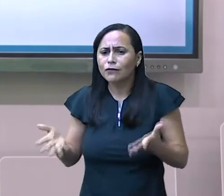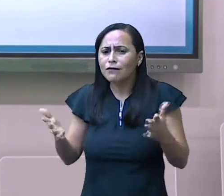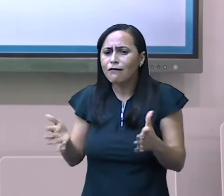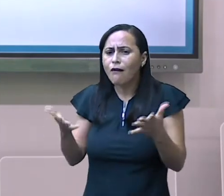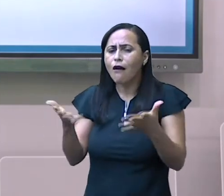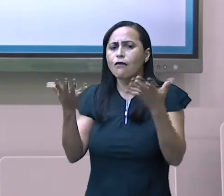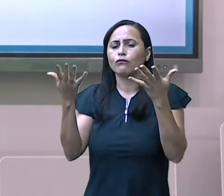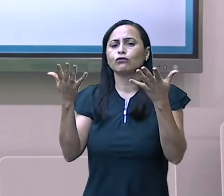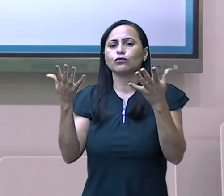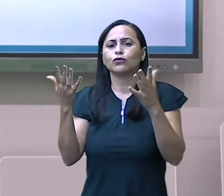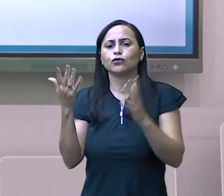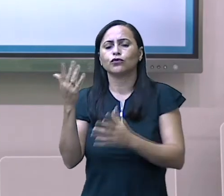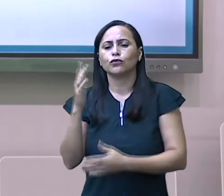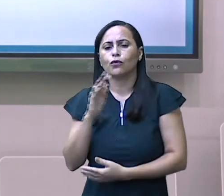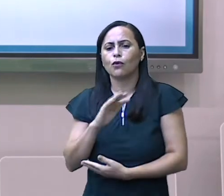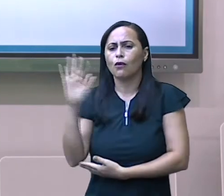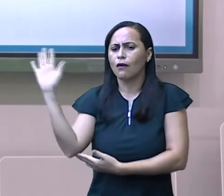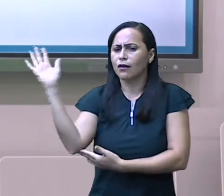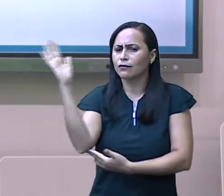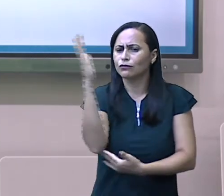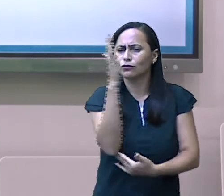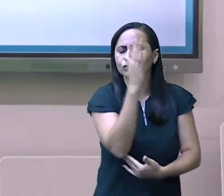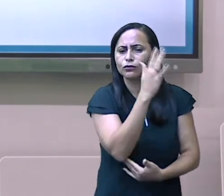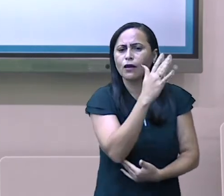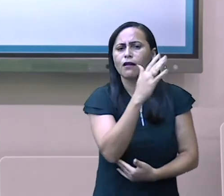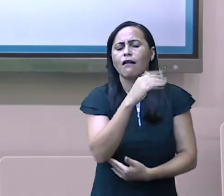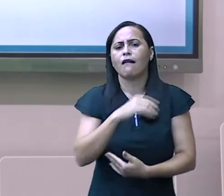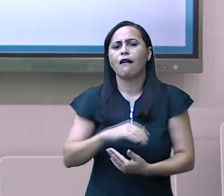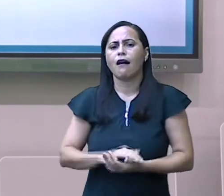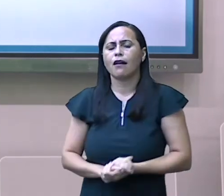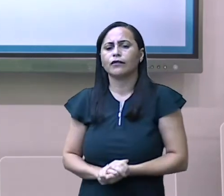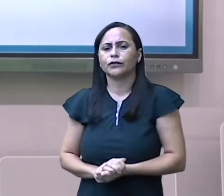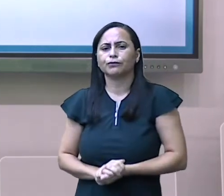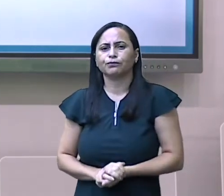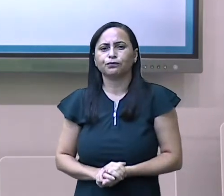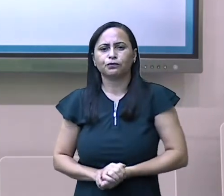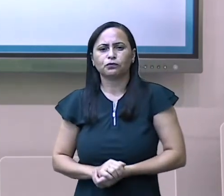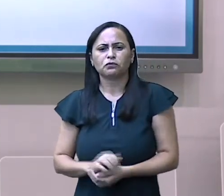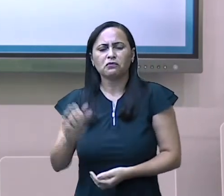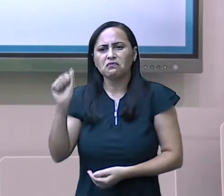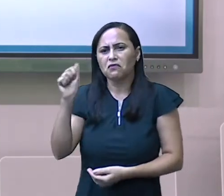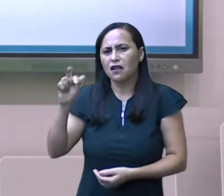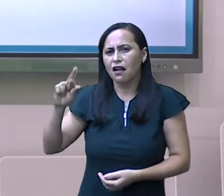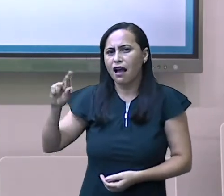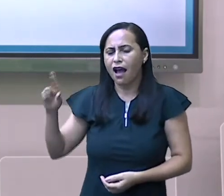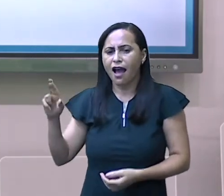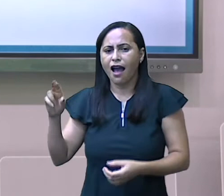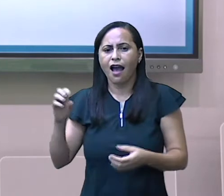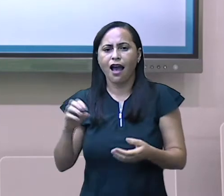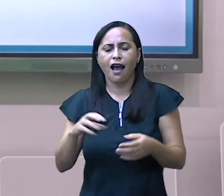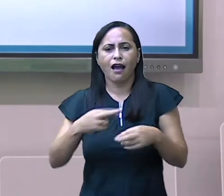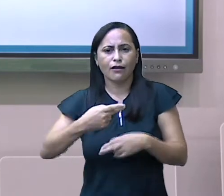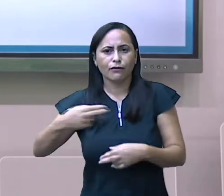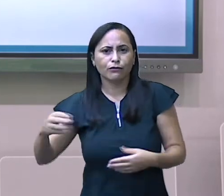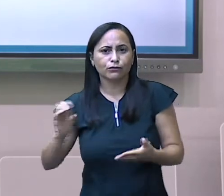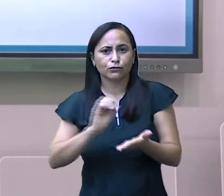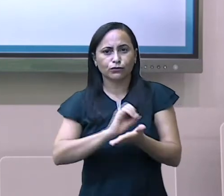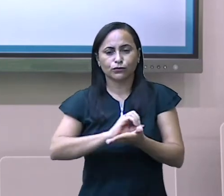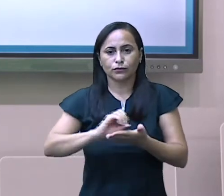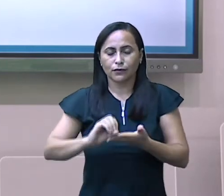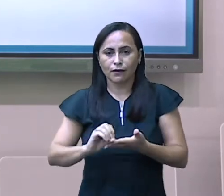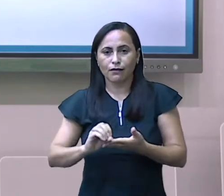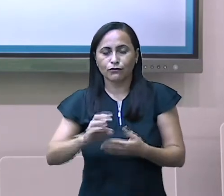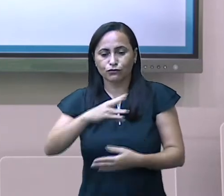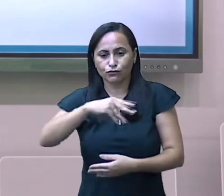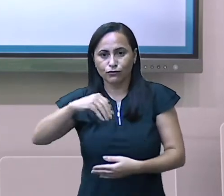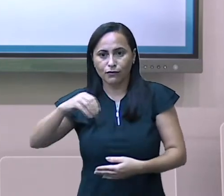da planta. É matéria orgânica, ar, água, e a terra é uma terra firme, onde